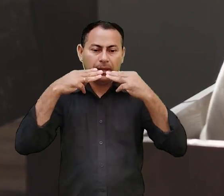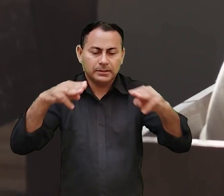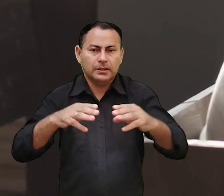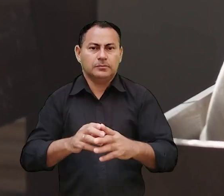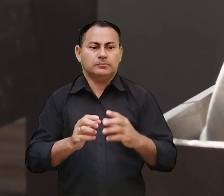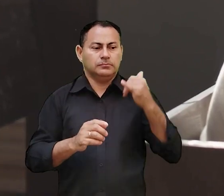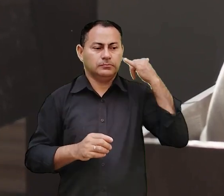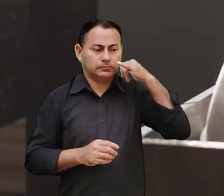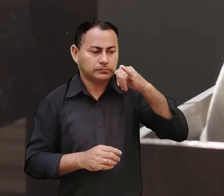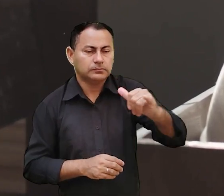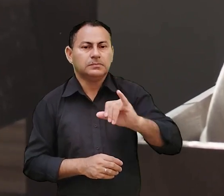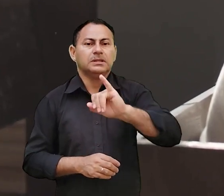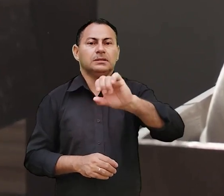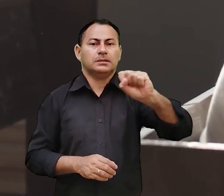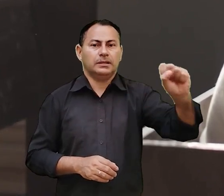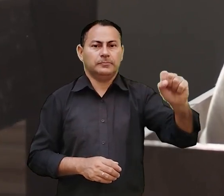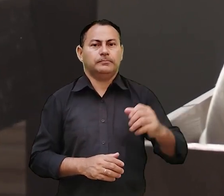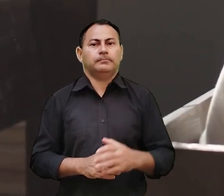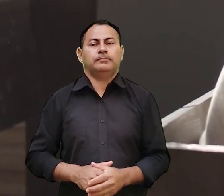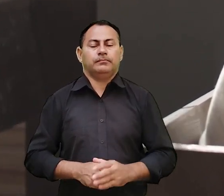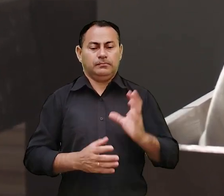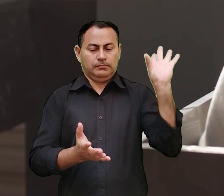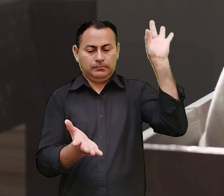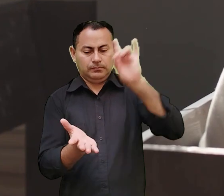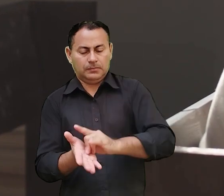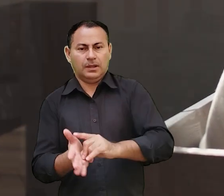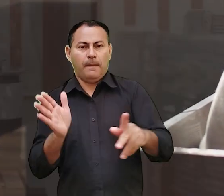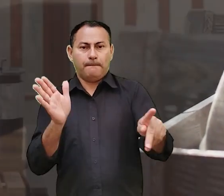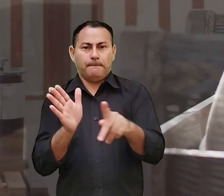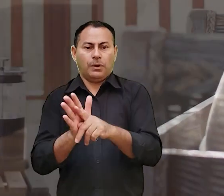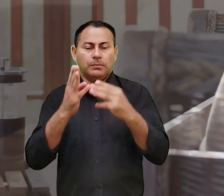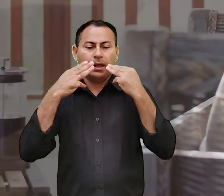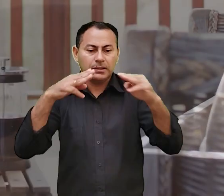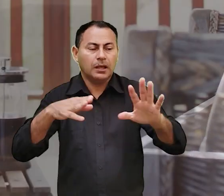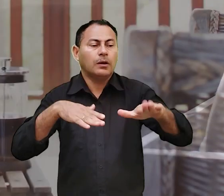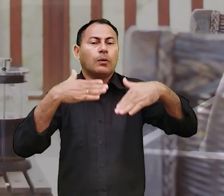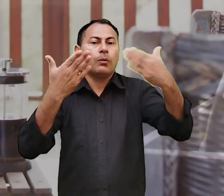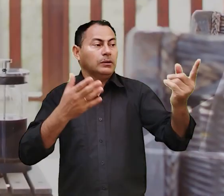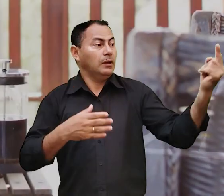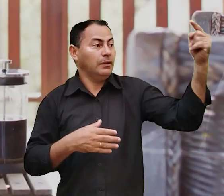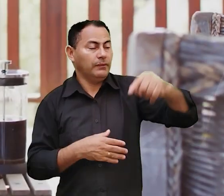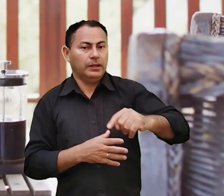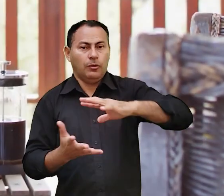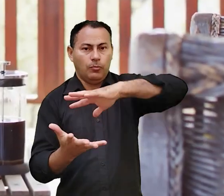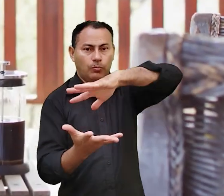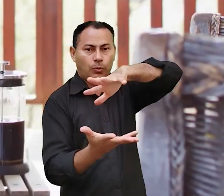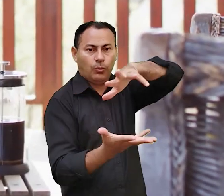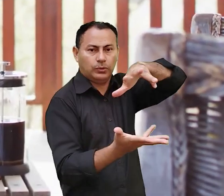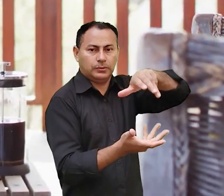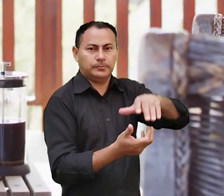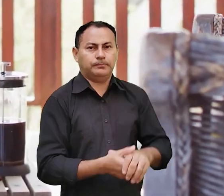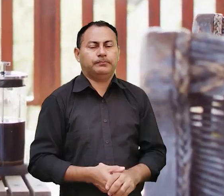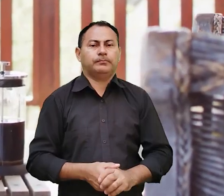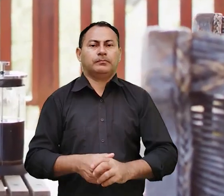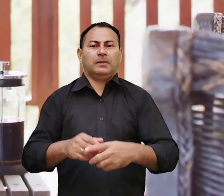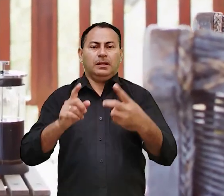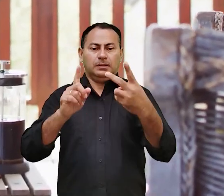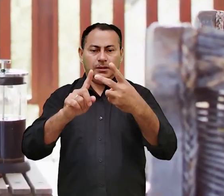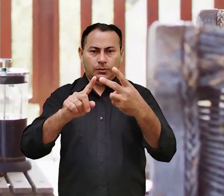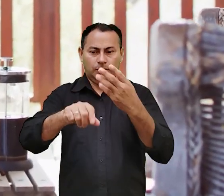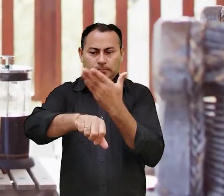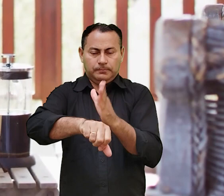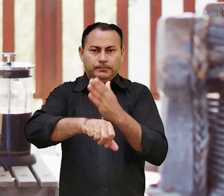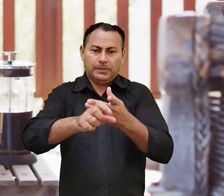do Messias profetizado por Isaías e confirmado pelo próprio Messias quando ele veio ao mundo. A